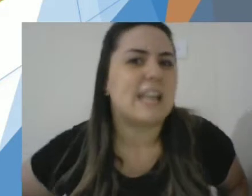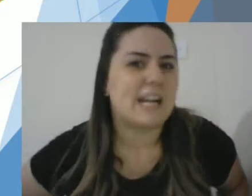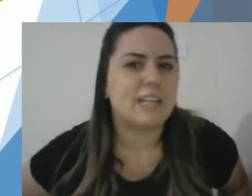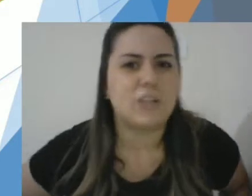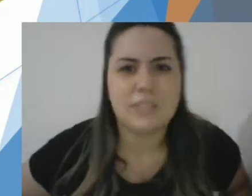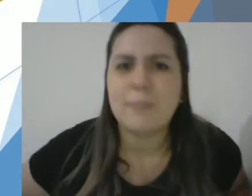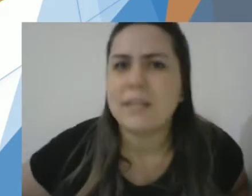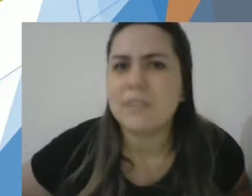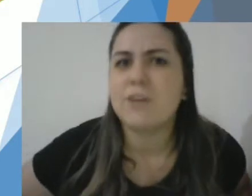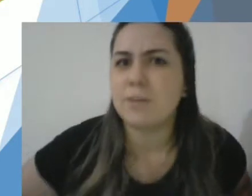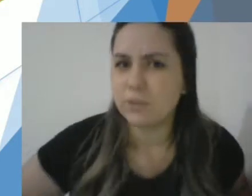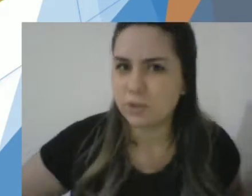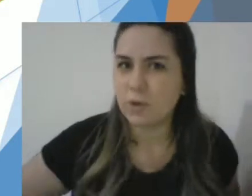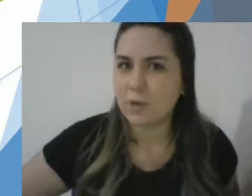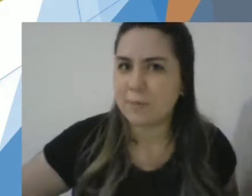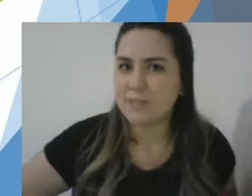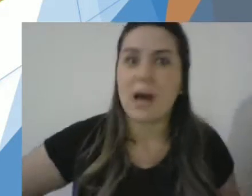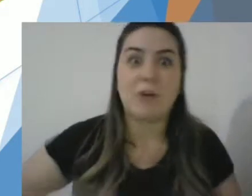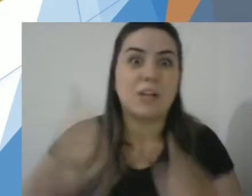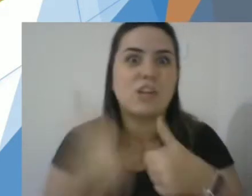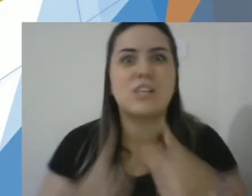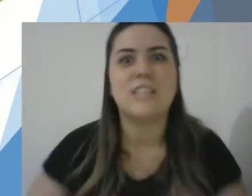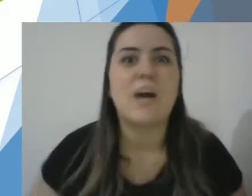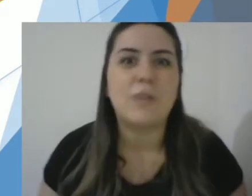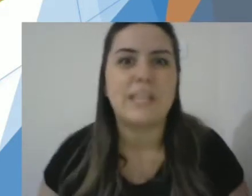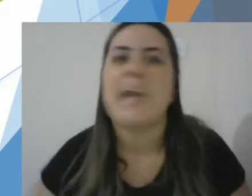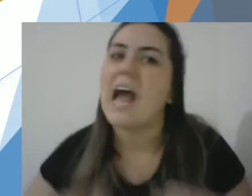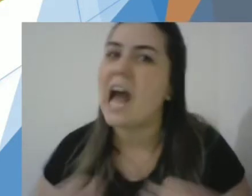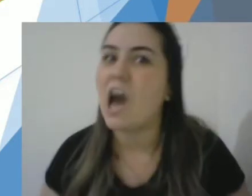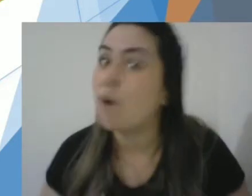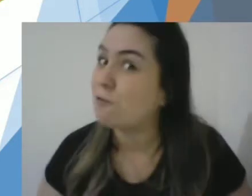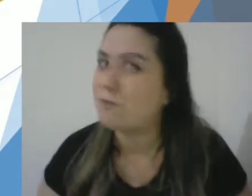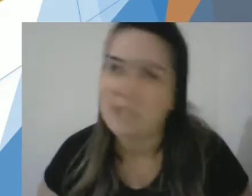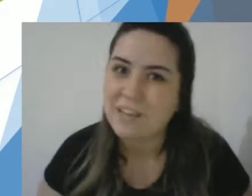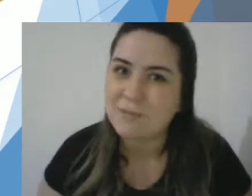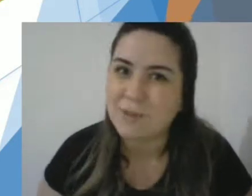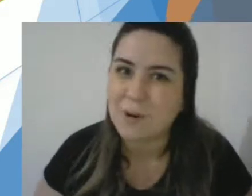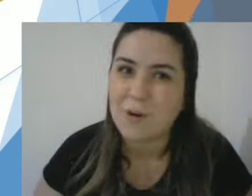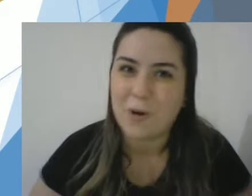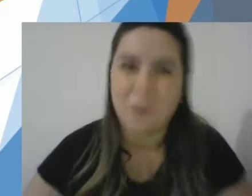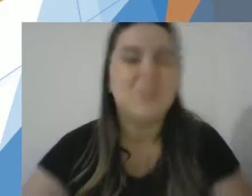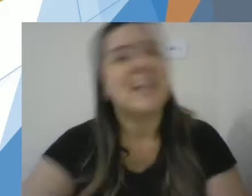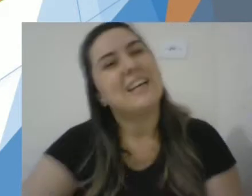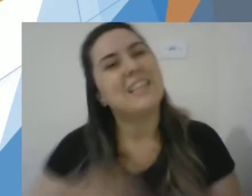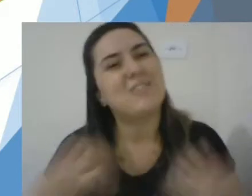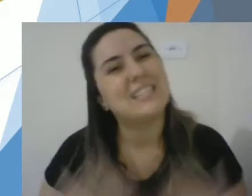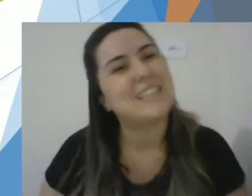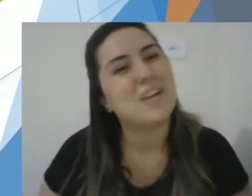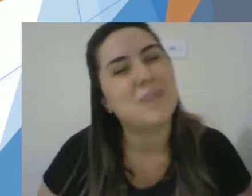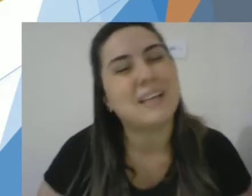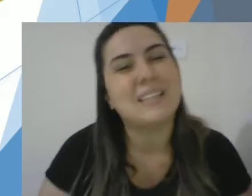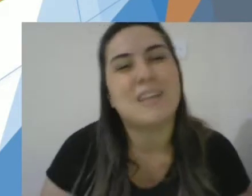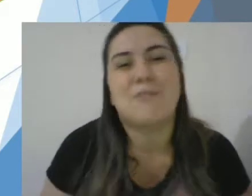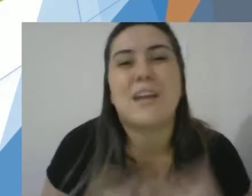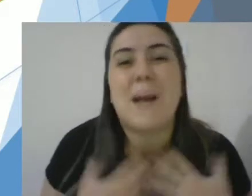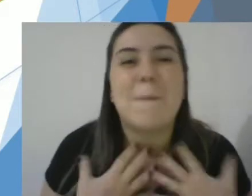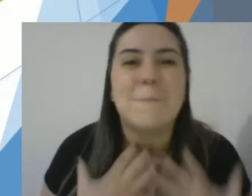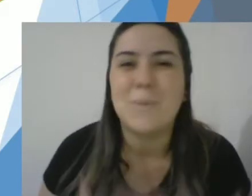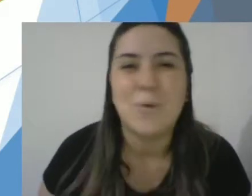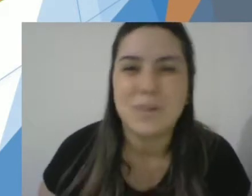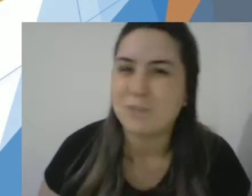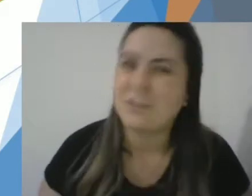vocês lá na nossa plataforma do Zoom, hein, pessoal? Na nossa aulinha ao vivo. Que vocês tenham uma